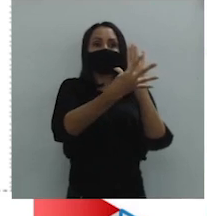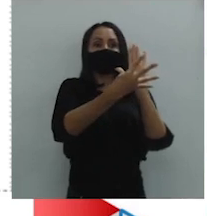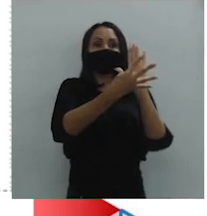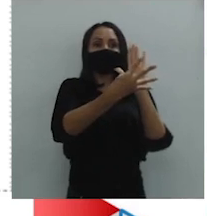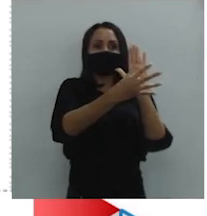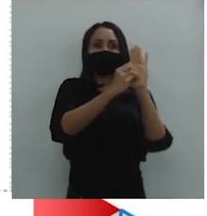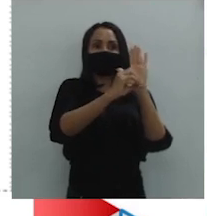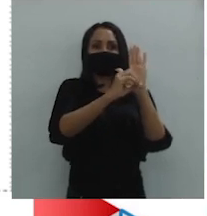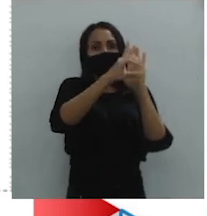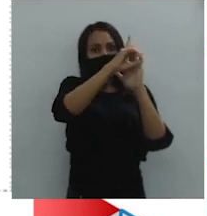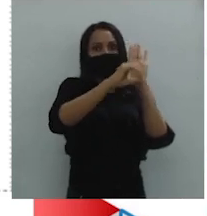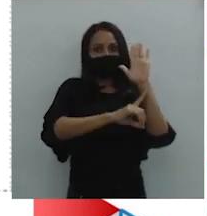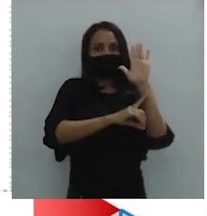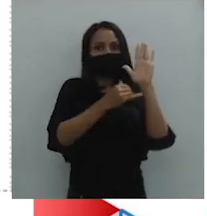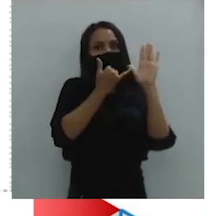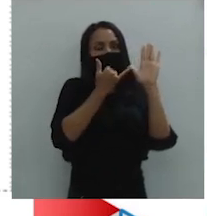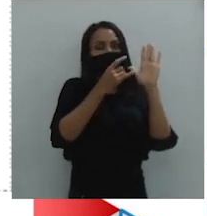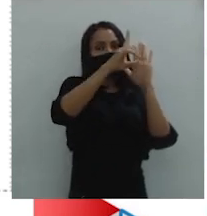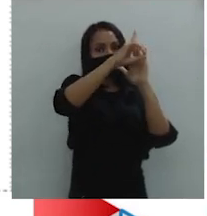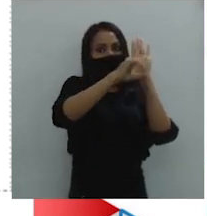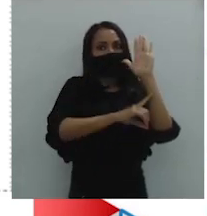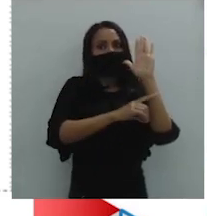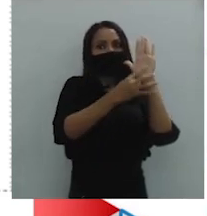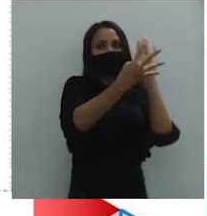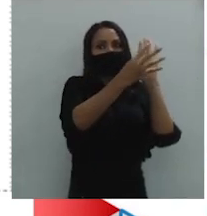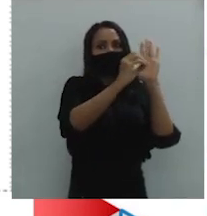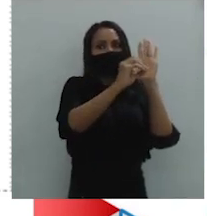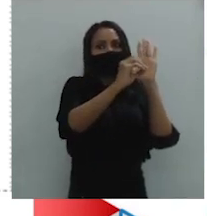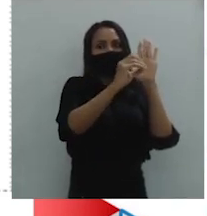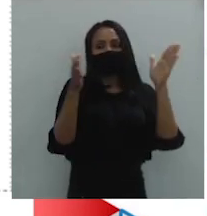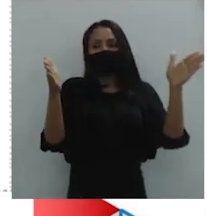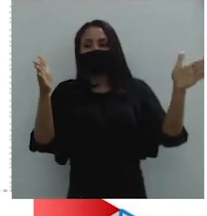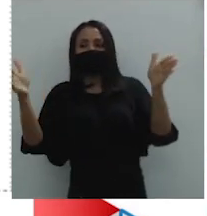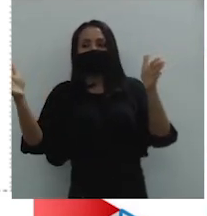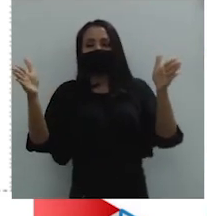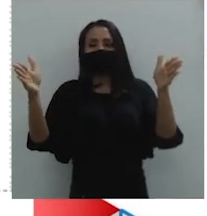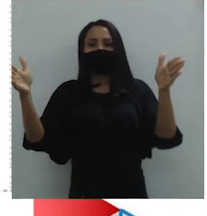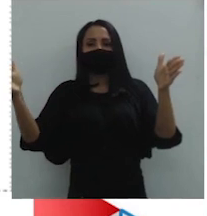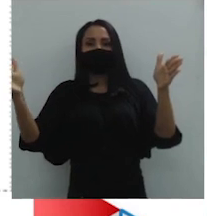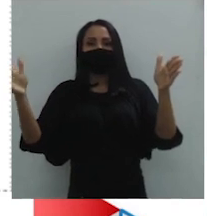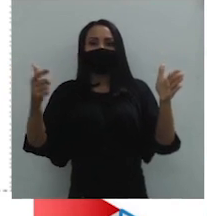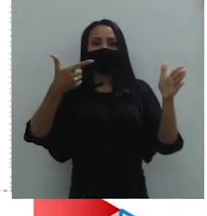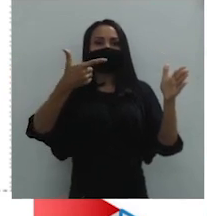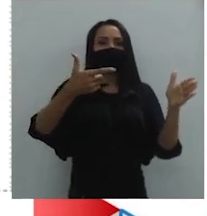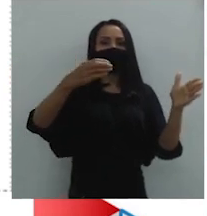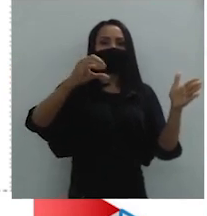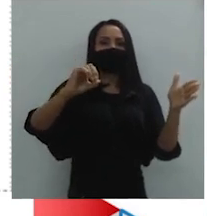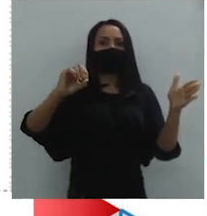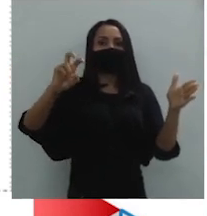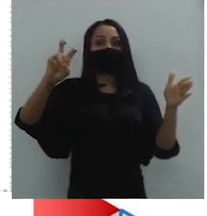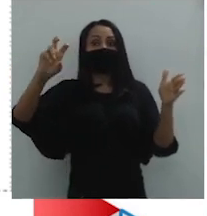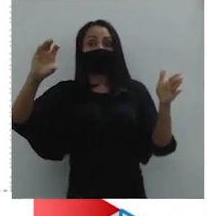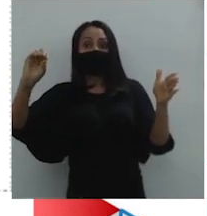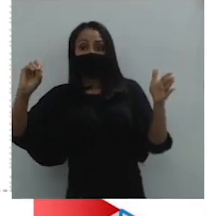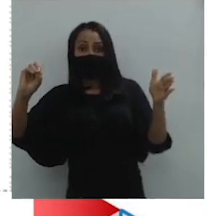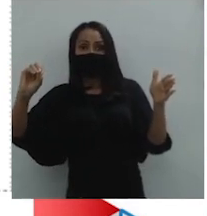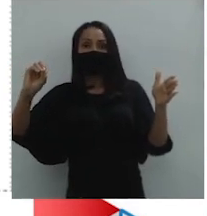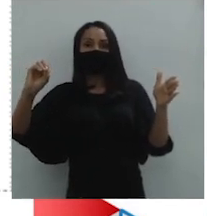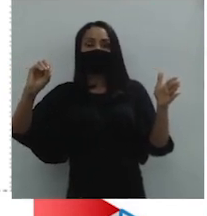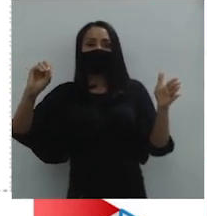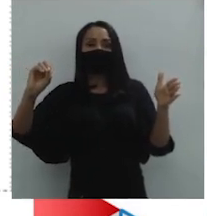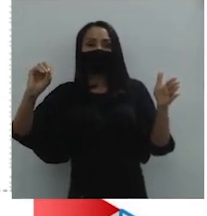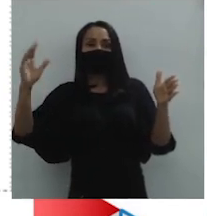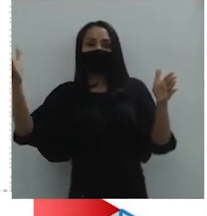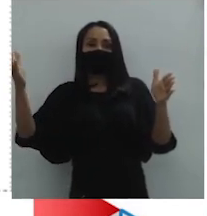da década de 40, perdão, e vamos até o ano 2050, isso. Veja aqui,